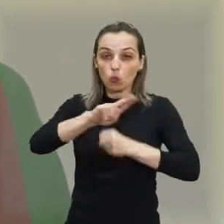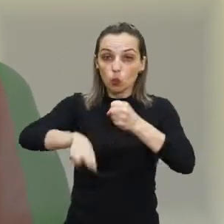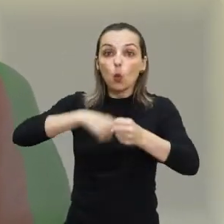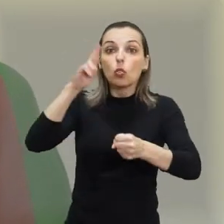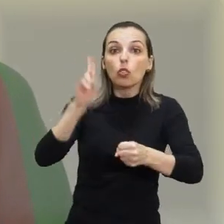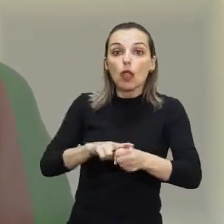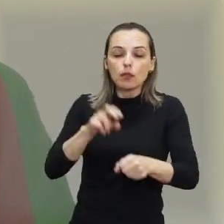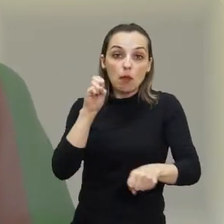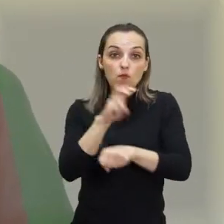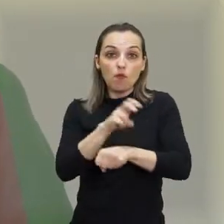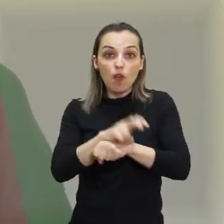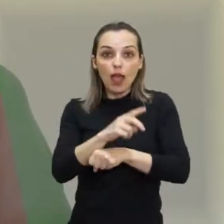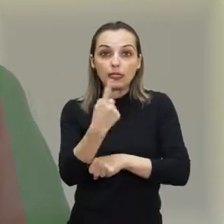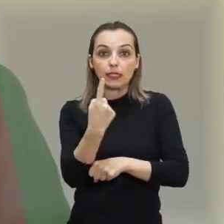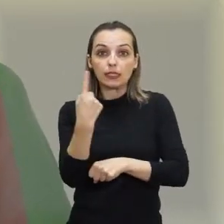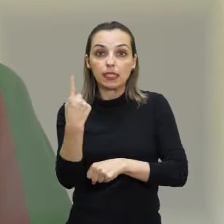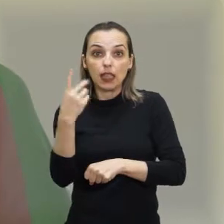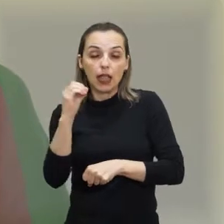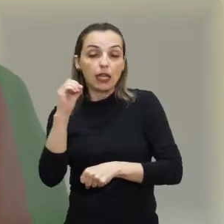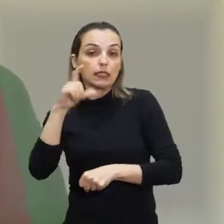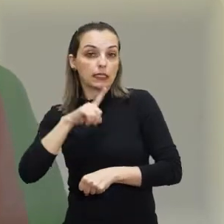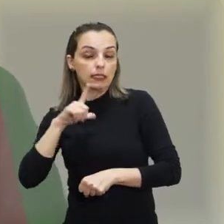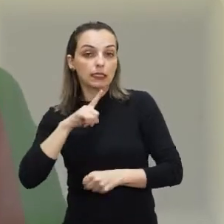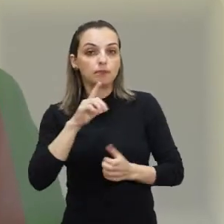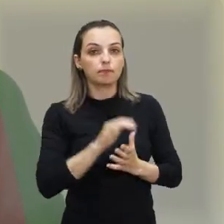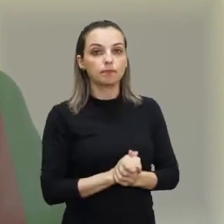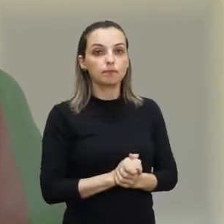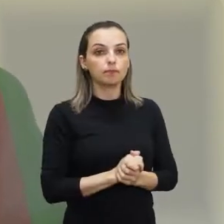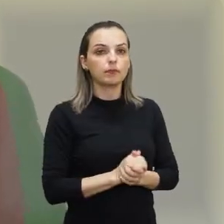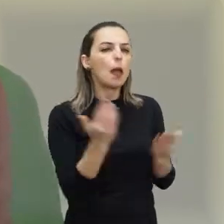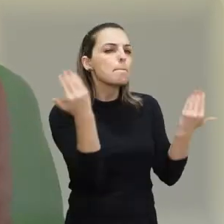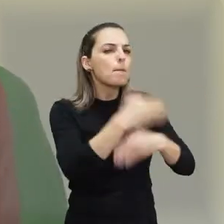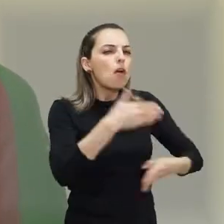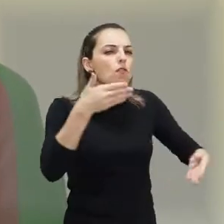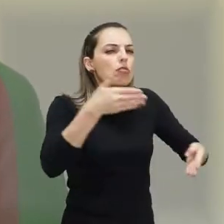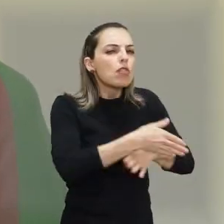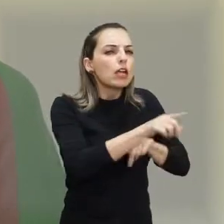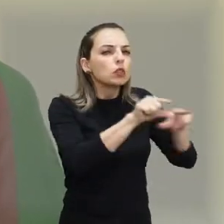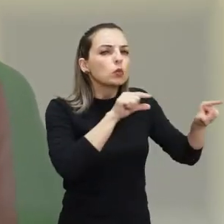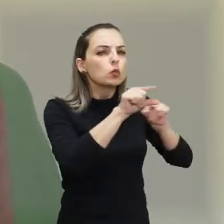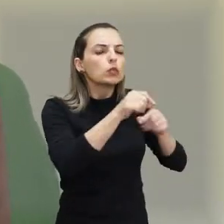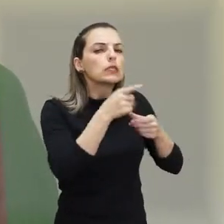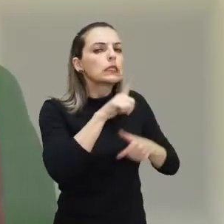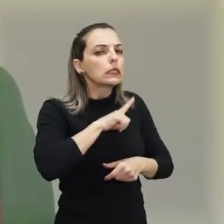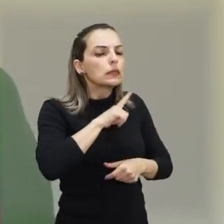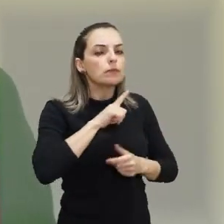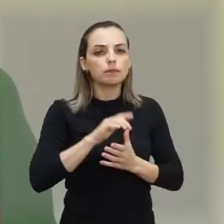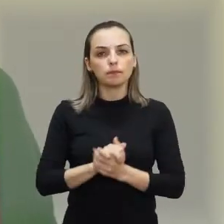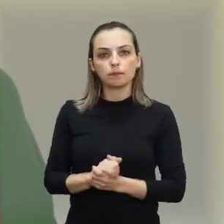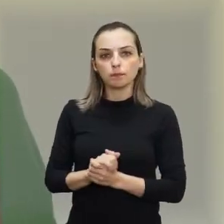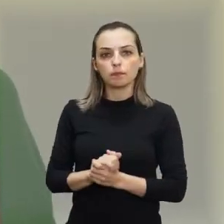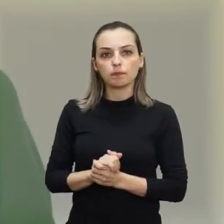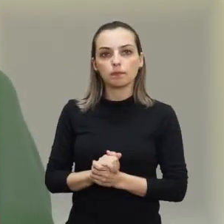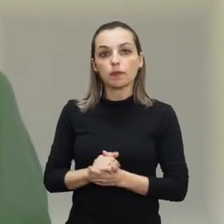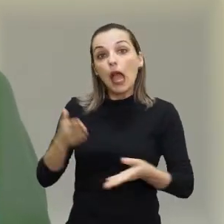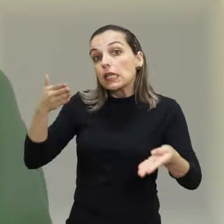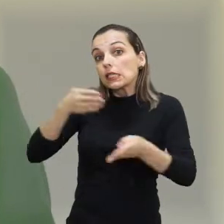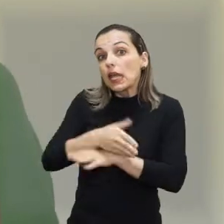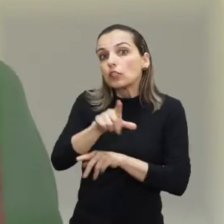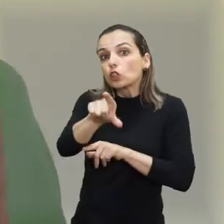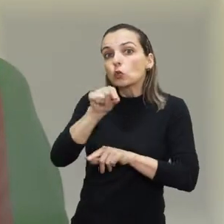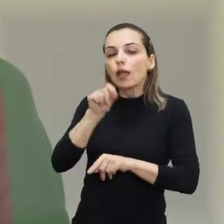culturato que há 36 e mais 110 vagas no instituto de química no Quitandinha e existe um processo